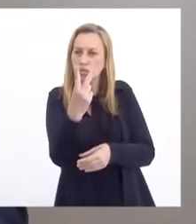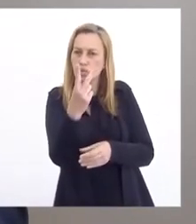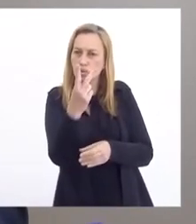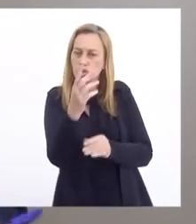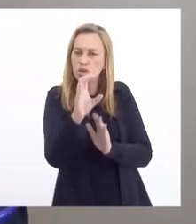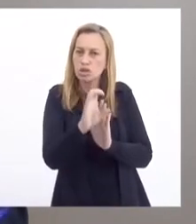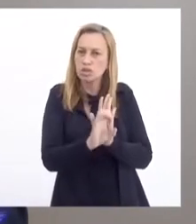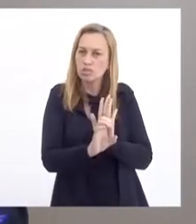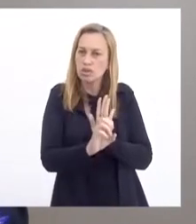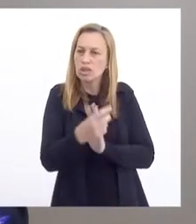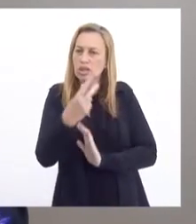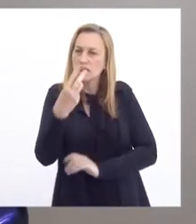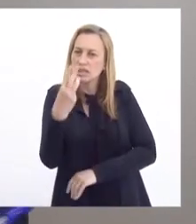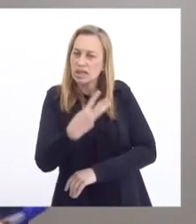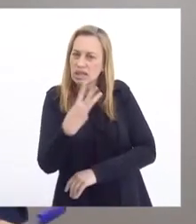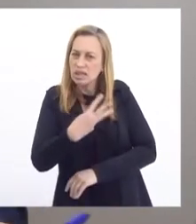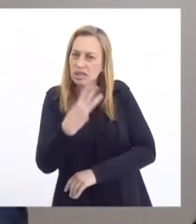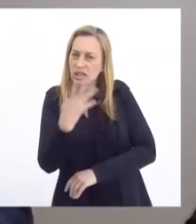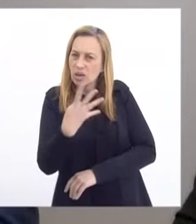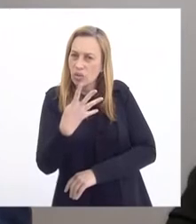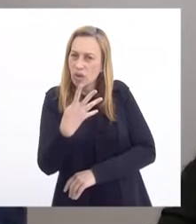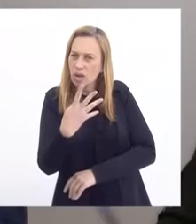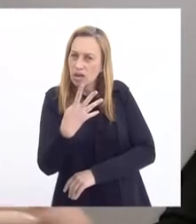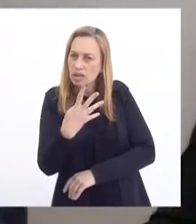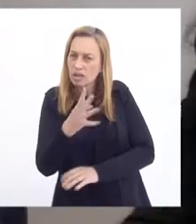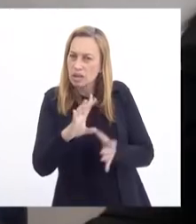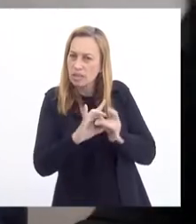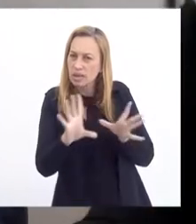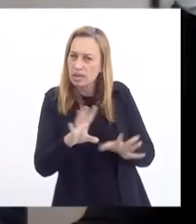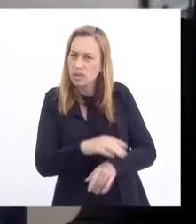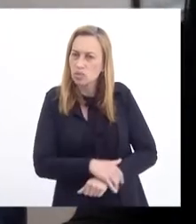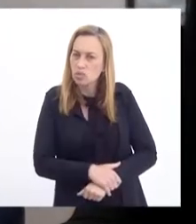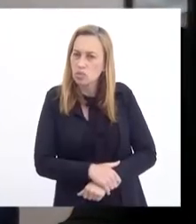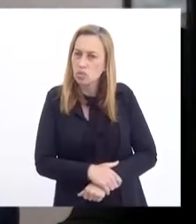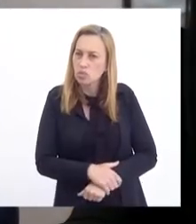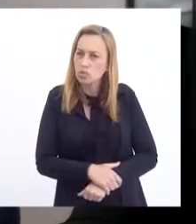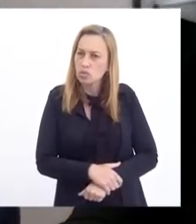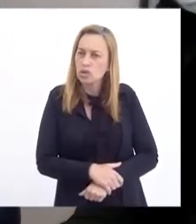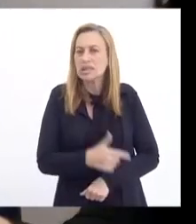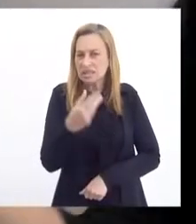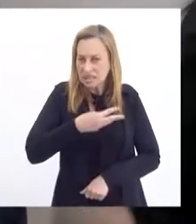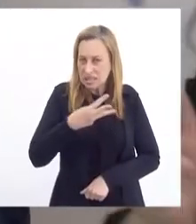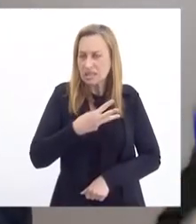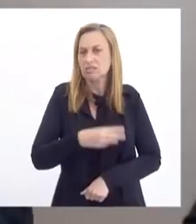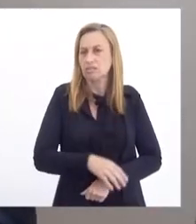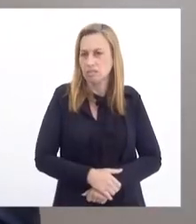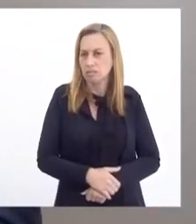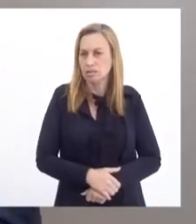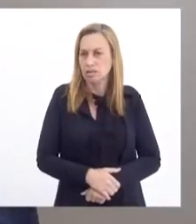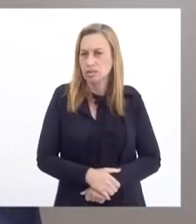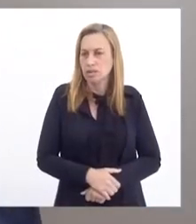Na terceira e na quarta? Deliberação? Não, na terceira.